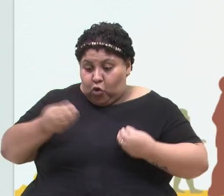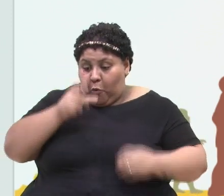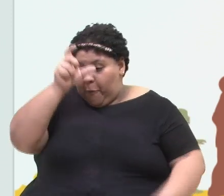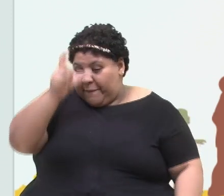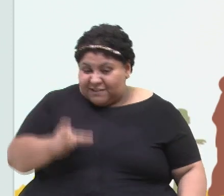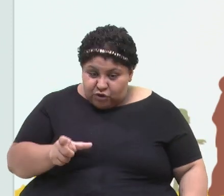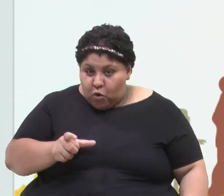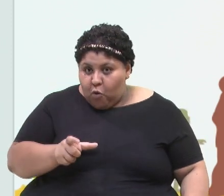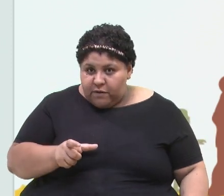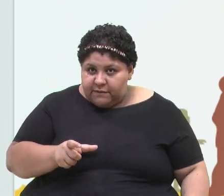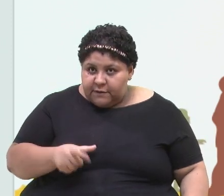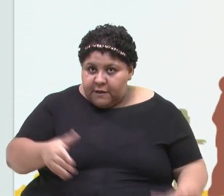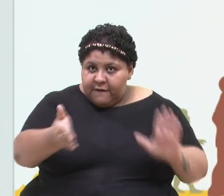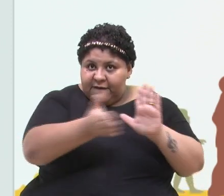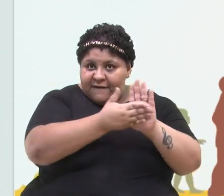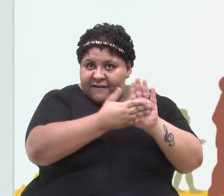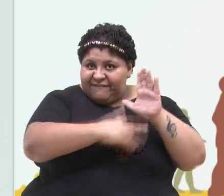lei.